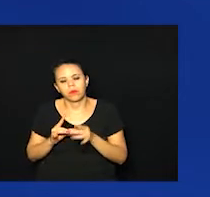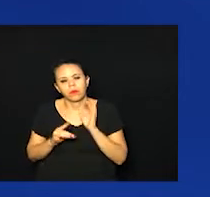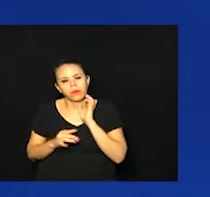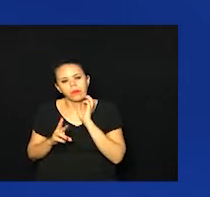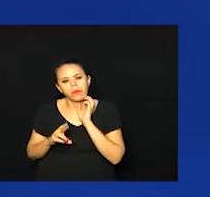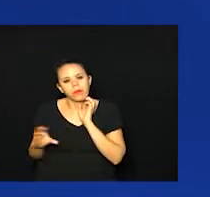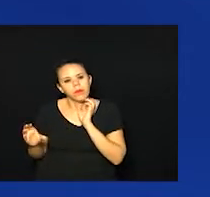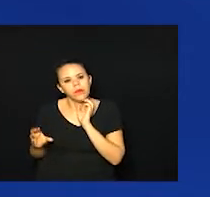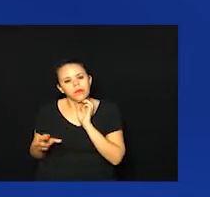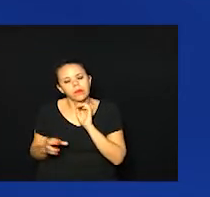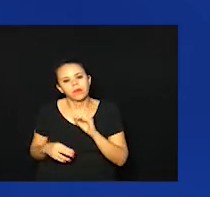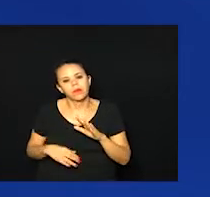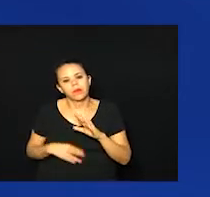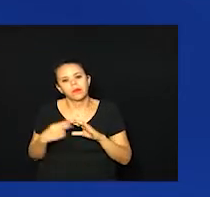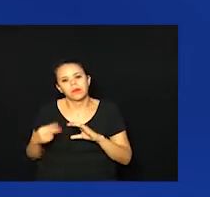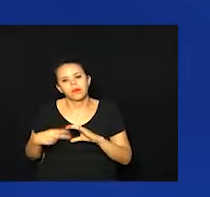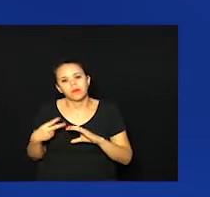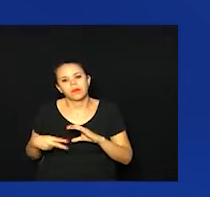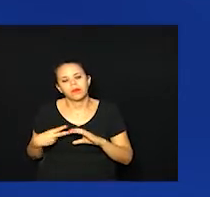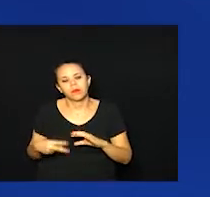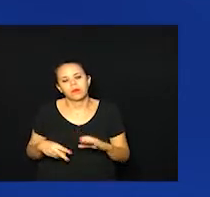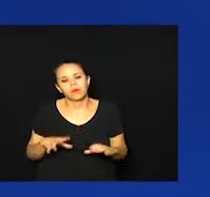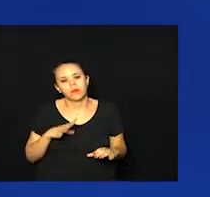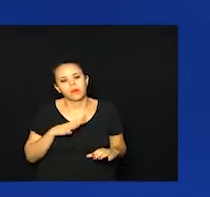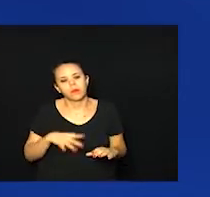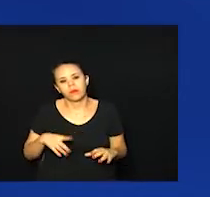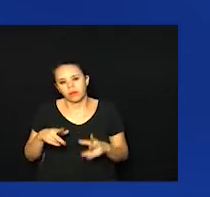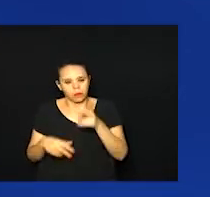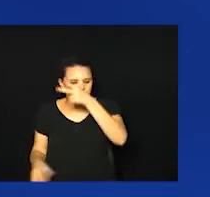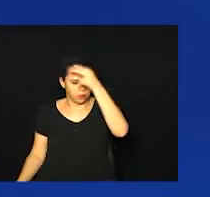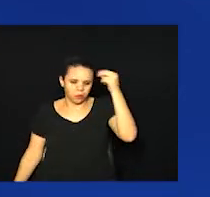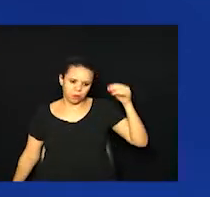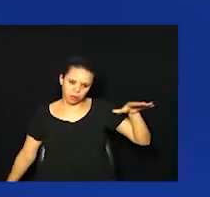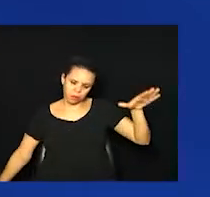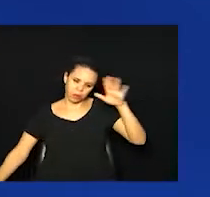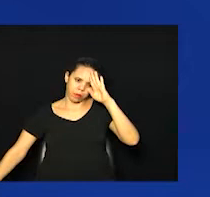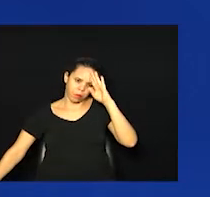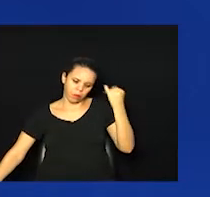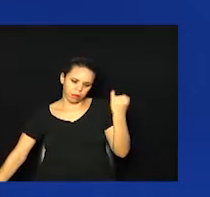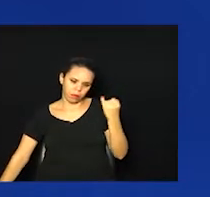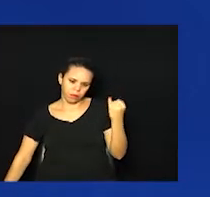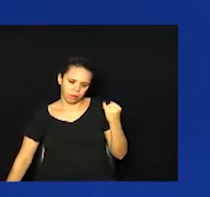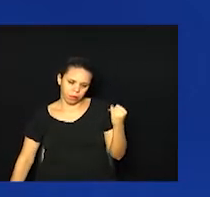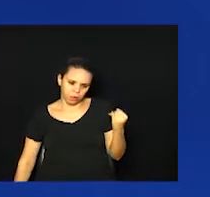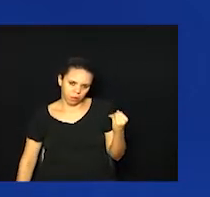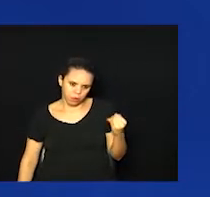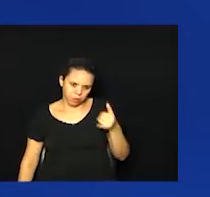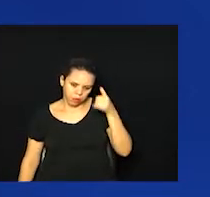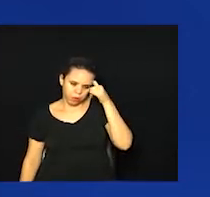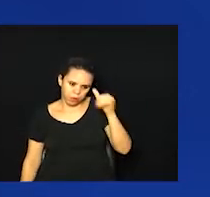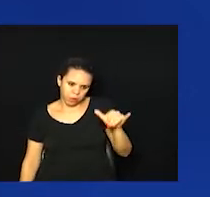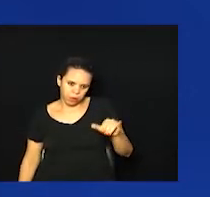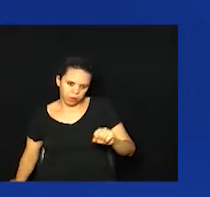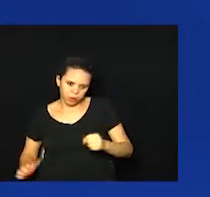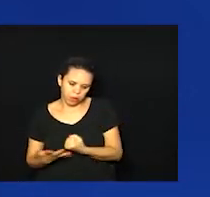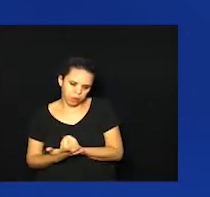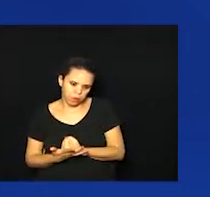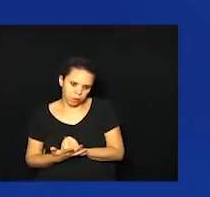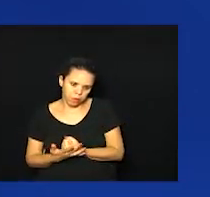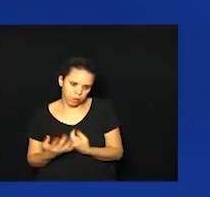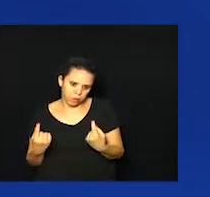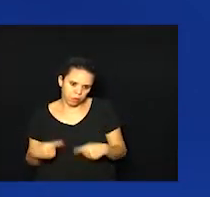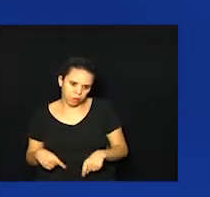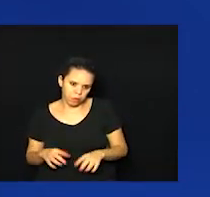Parlamento Metropolitano, da Câmara, das Câmaras Municipais e dos prefeitos é fundamental para a gente combater o coronavírus, um inimigo